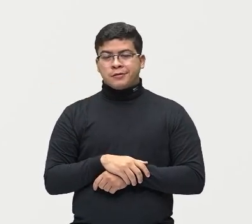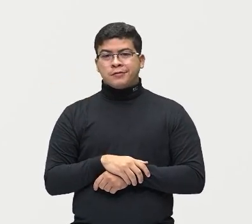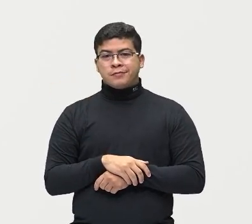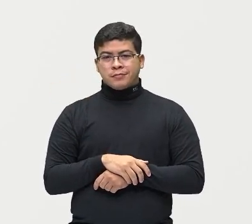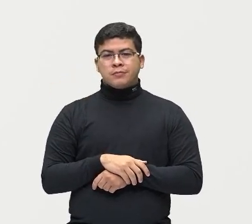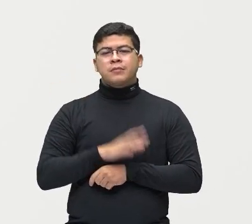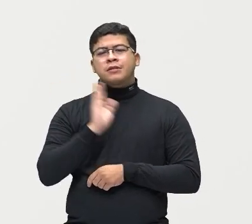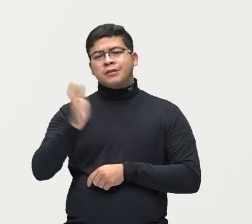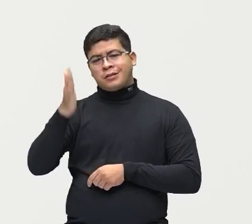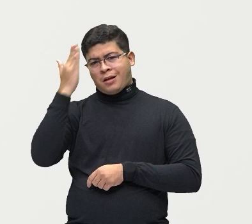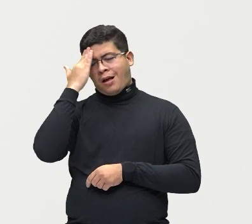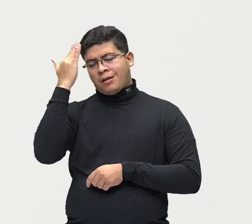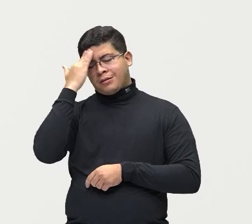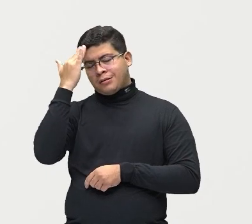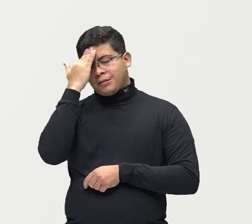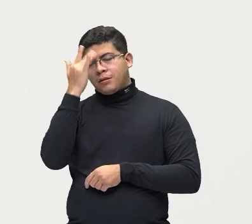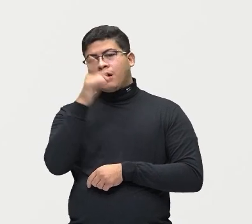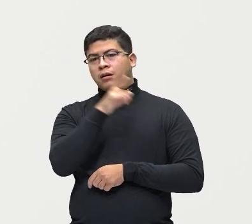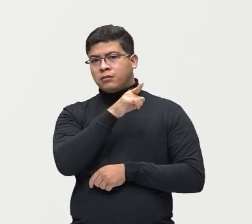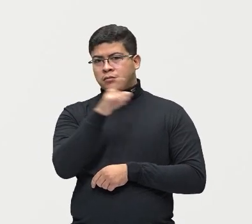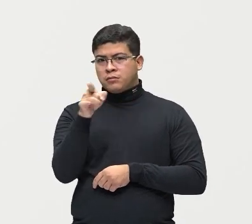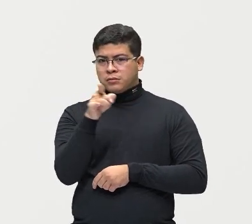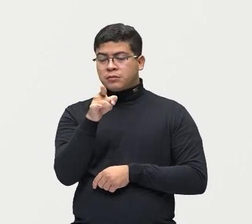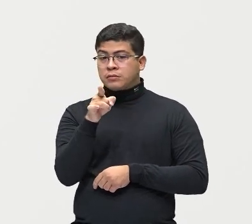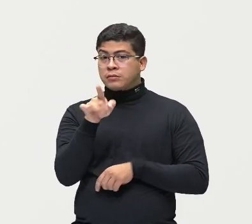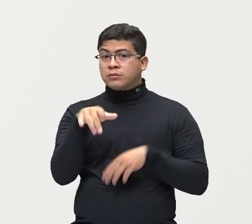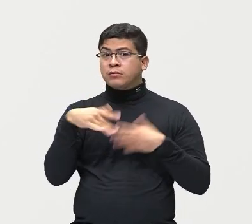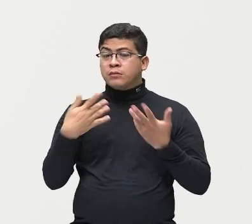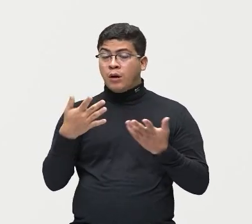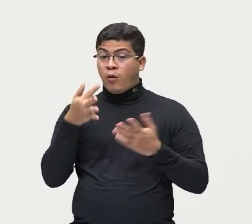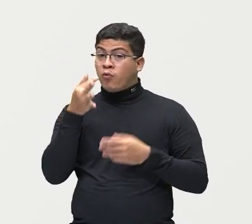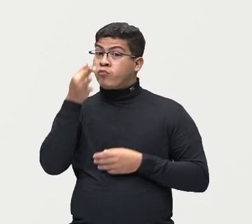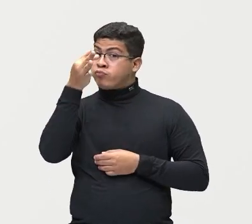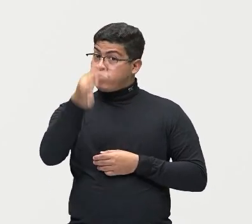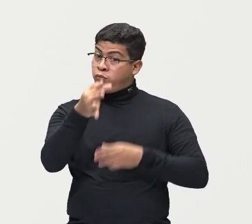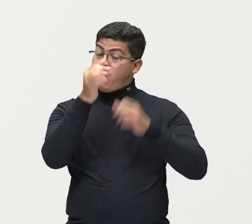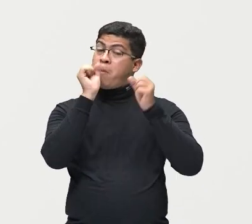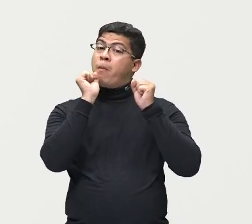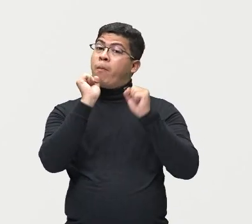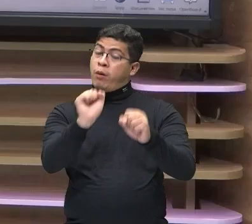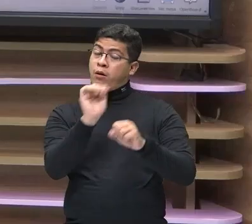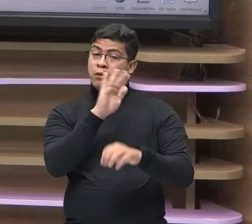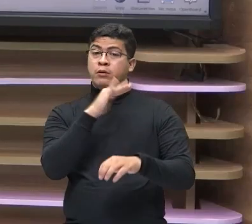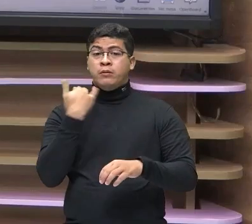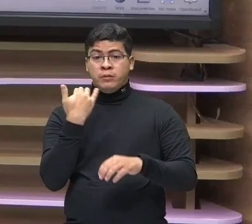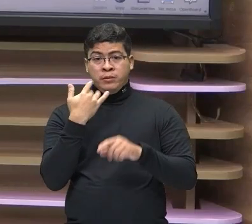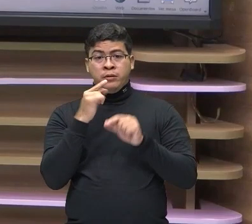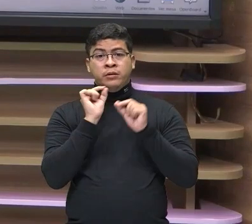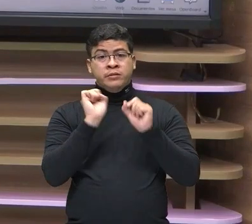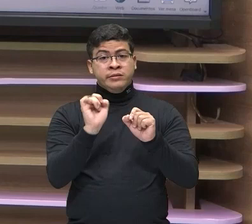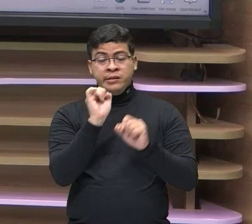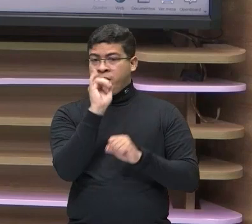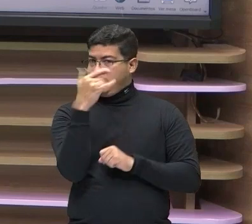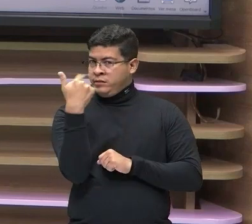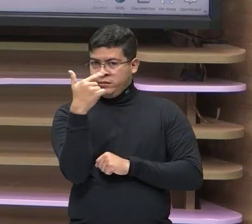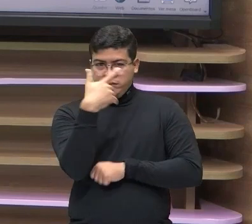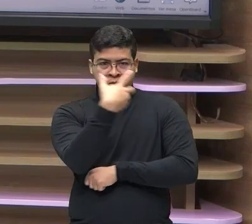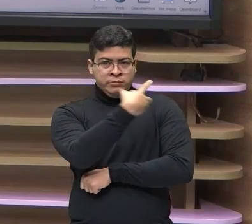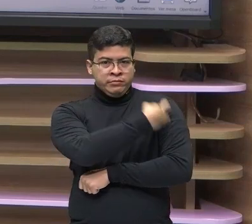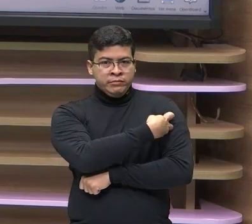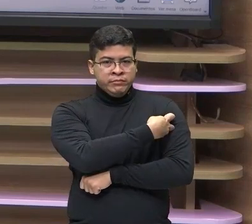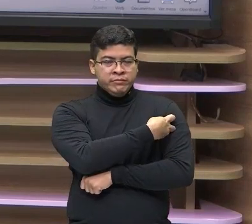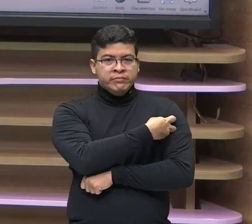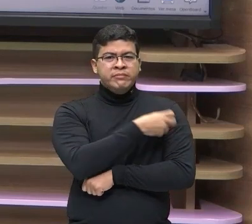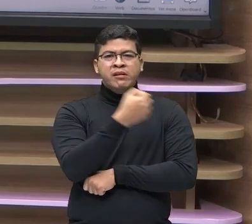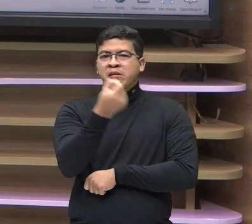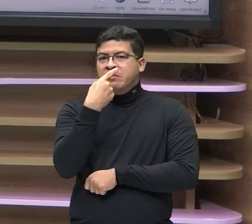né, que essas doenças podem levar à morte, né, se elas não forem tratadas. Se a pessoa